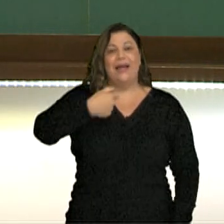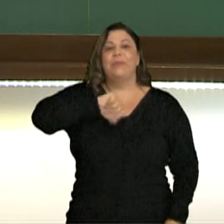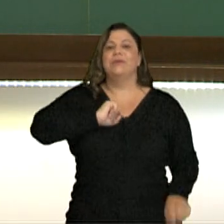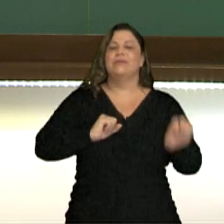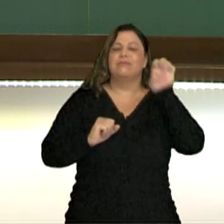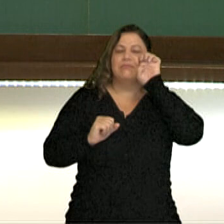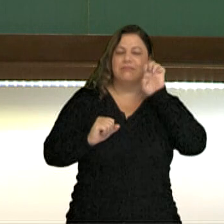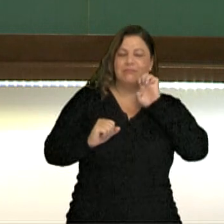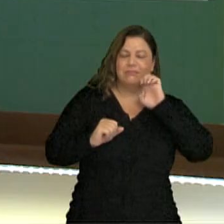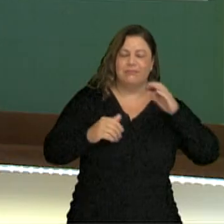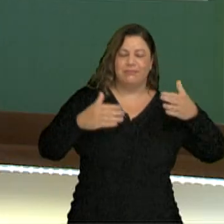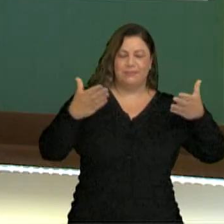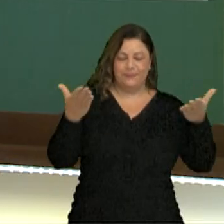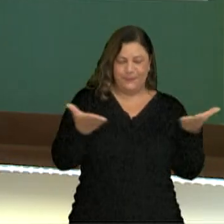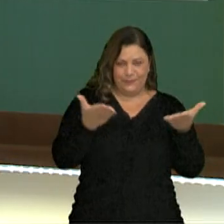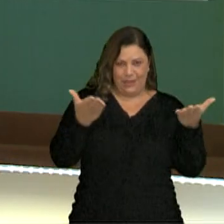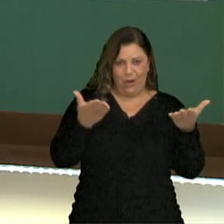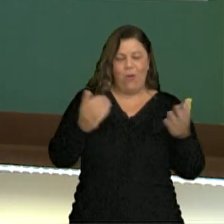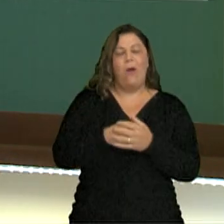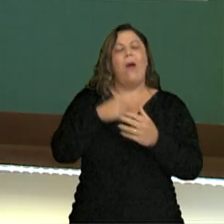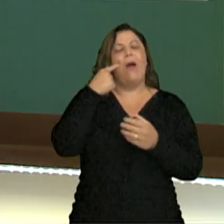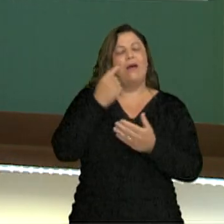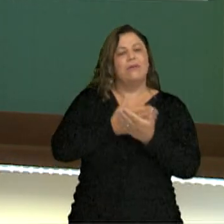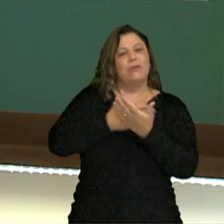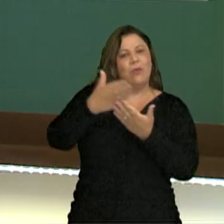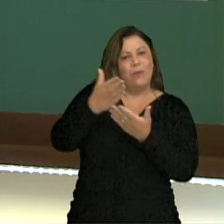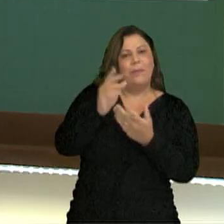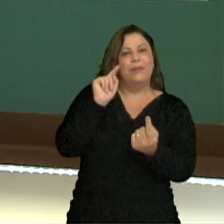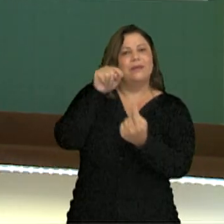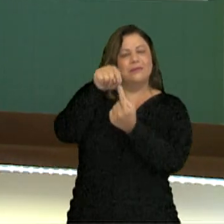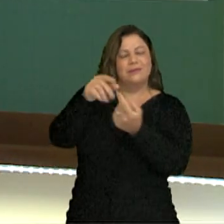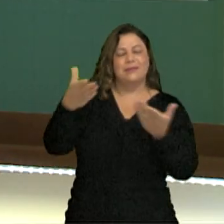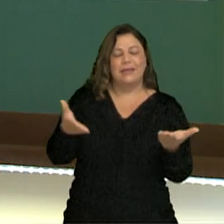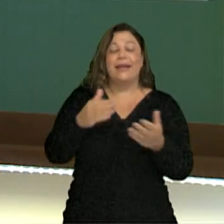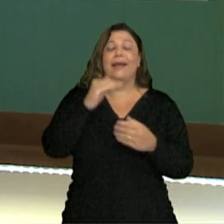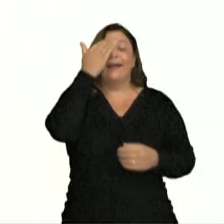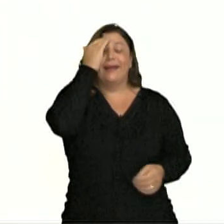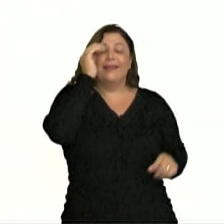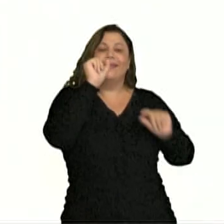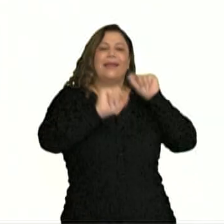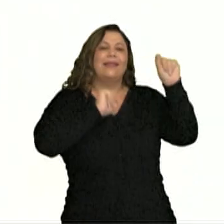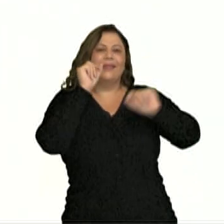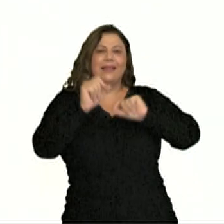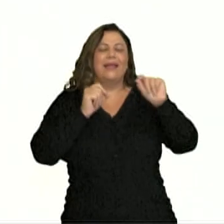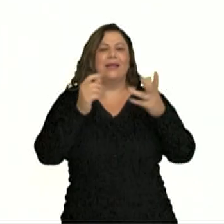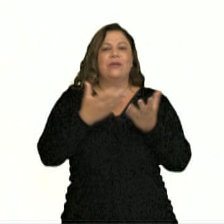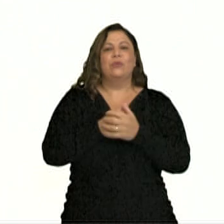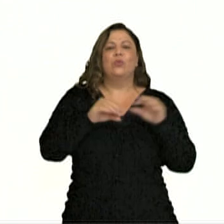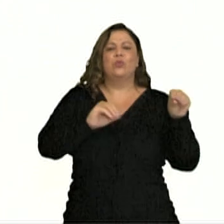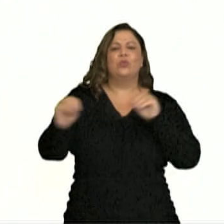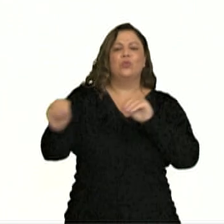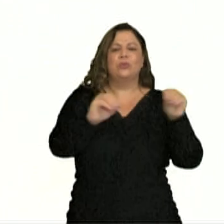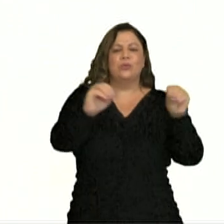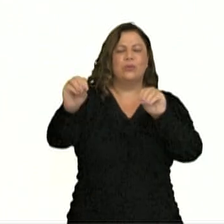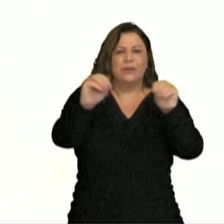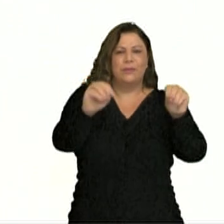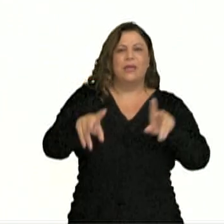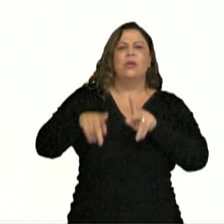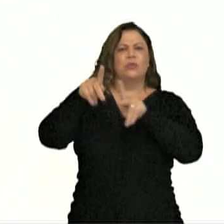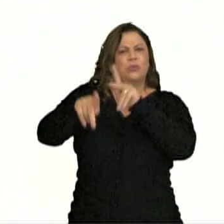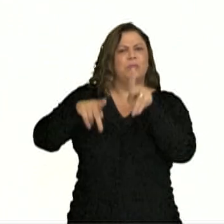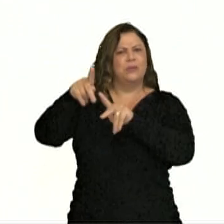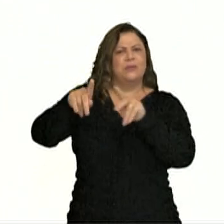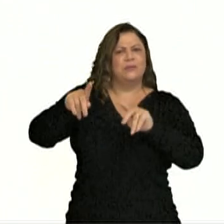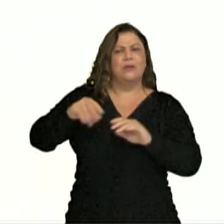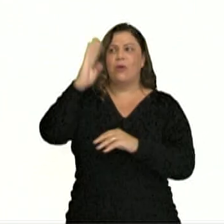acompanha? Objetivo: entender o funcionamento do deslocamento populacional no Brasil e no